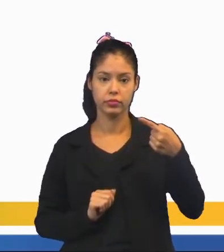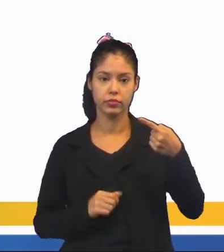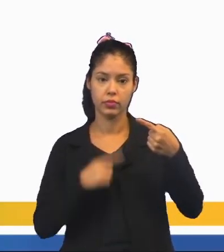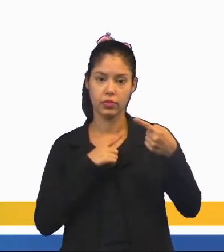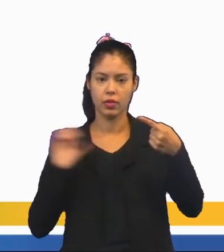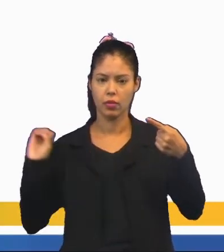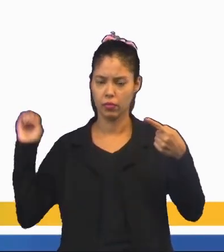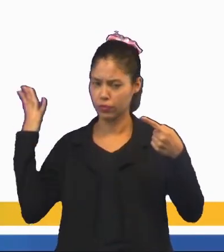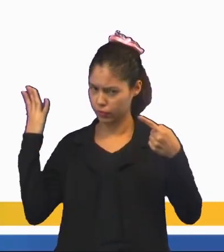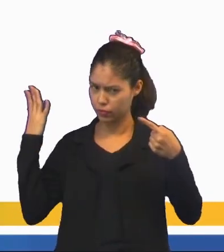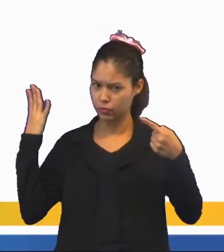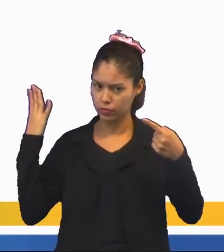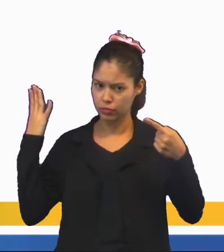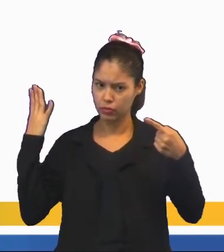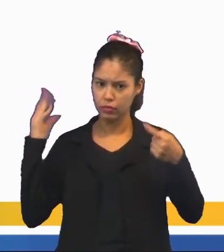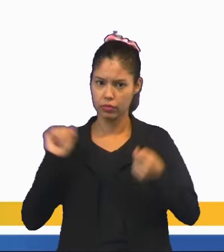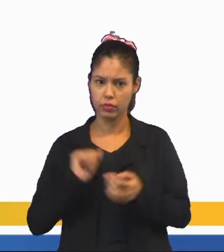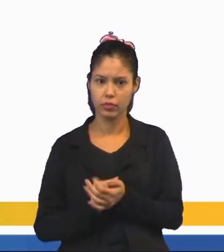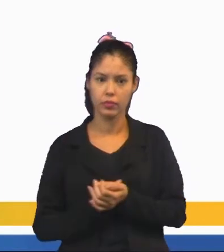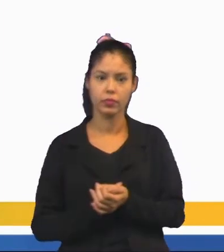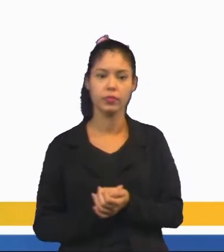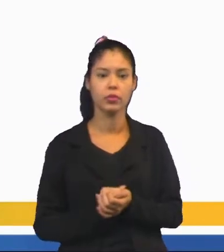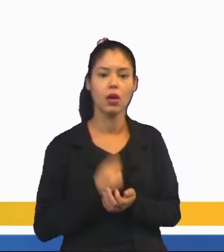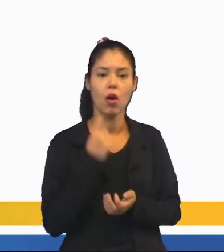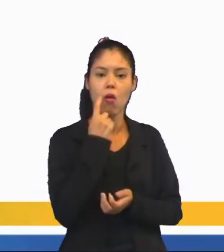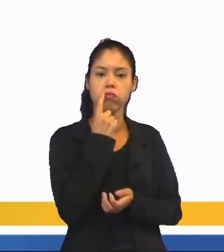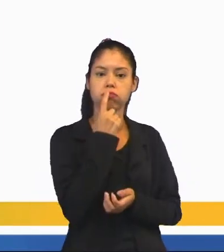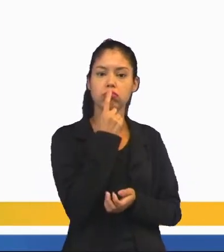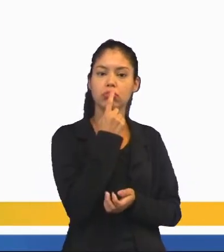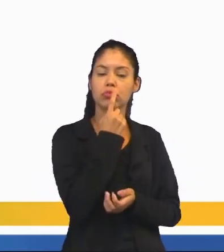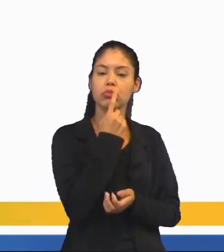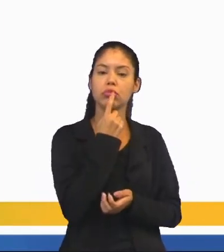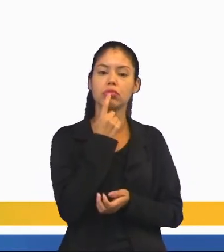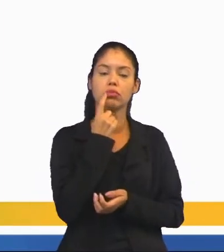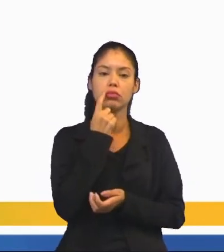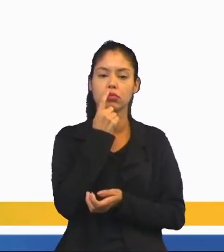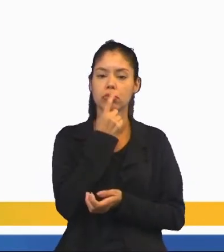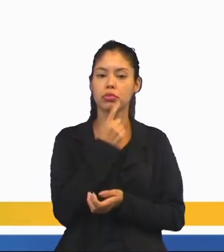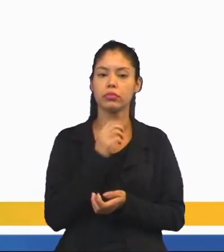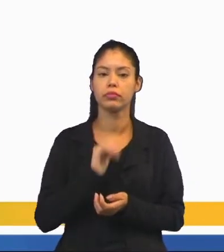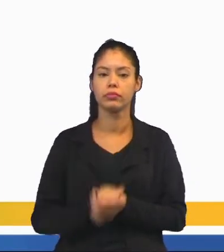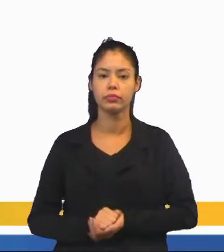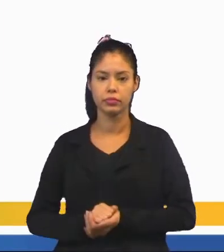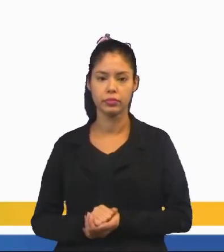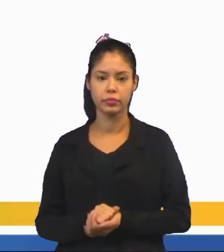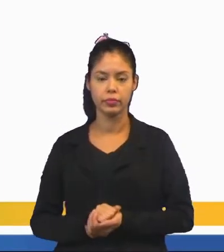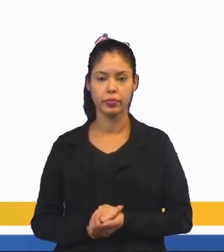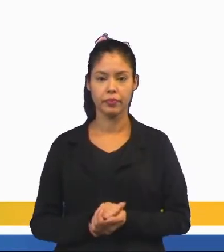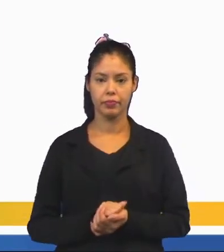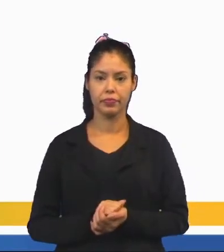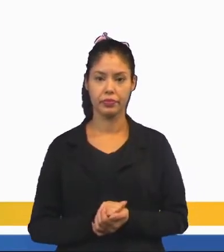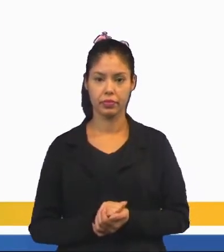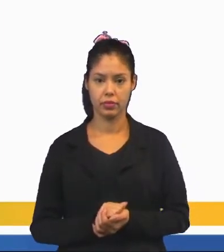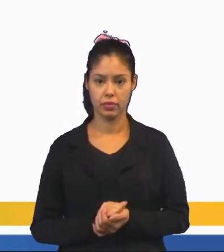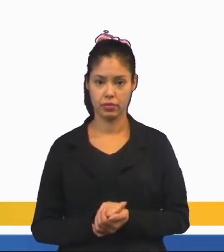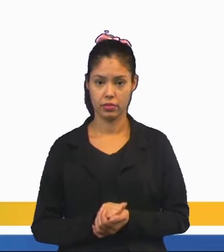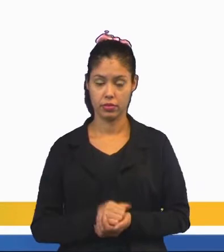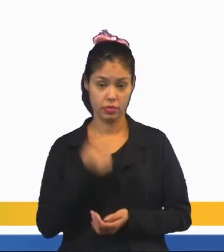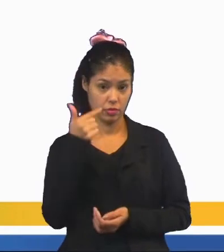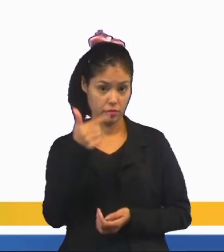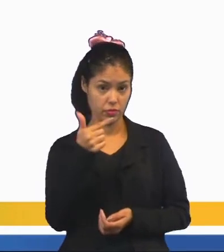HSV1, que é a causa comum das ulcerações nos lábios, herpes labial,